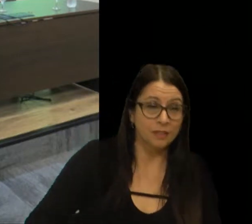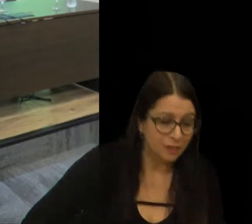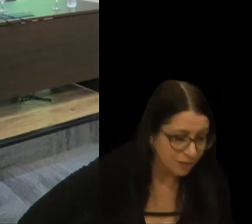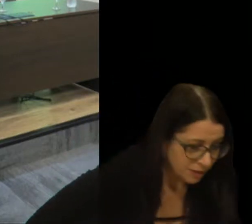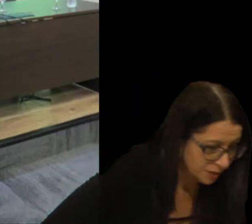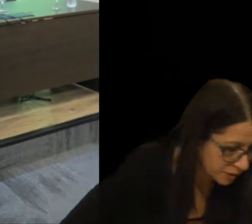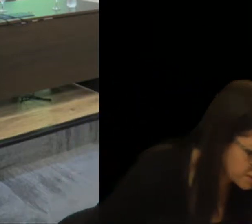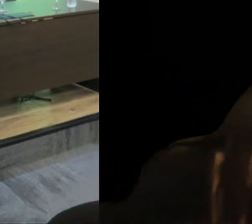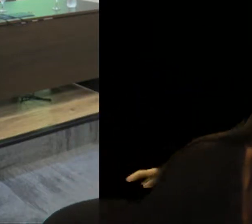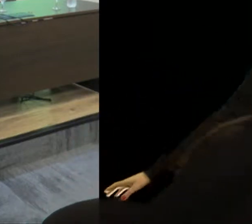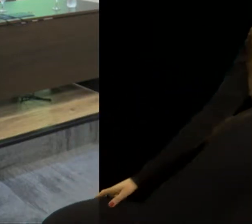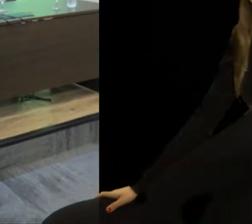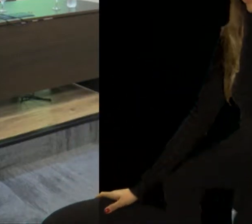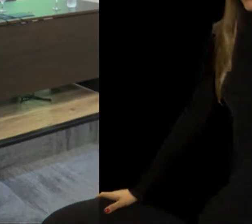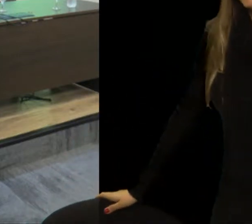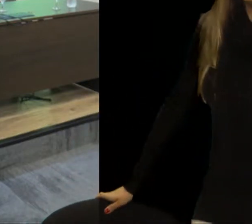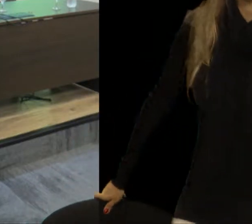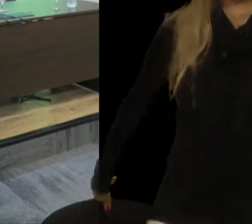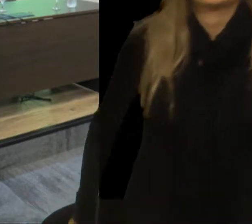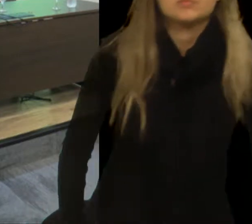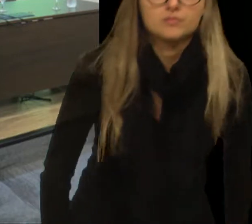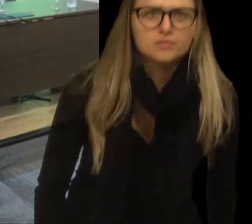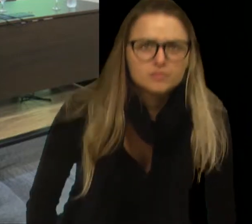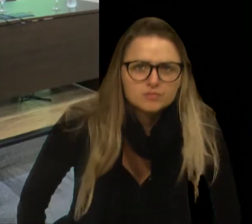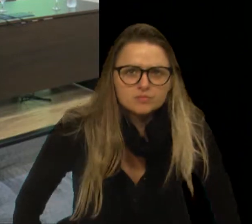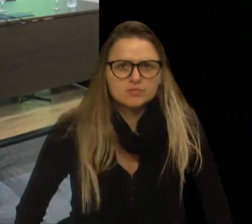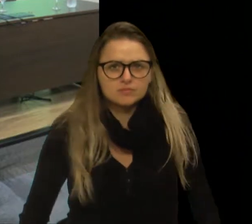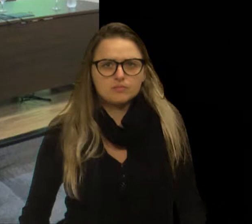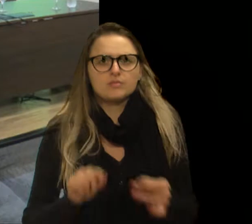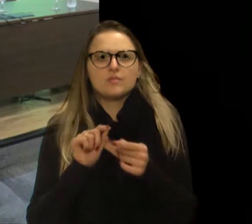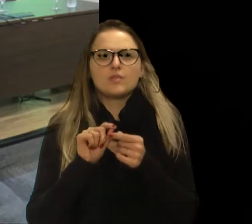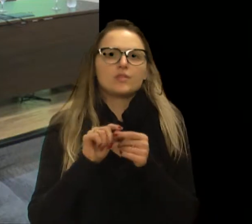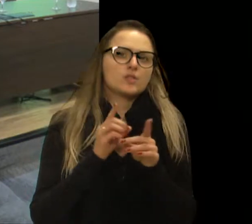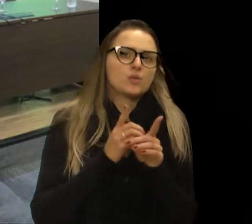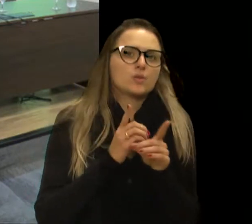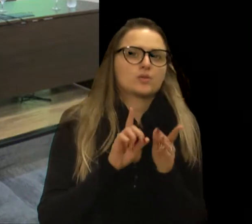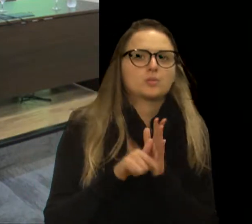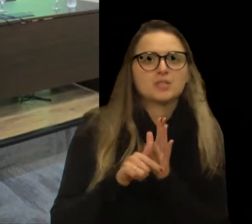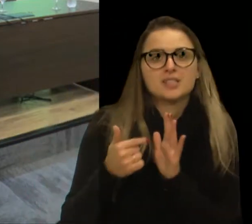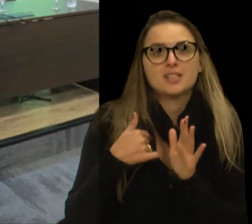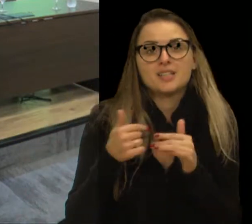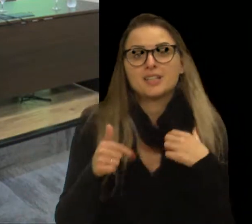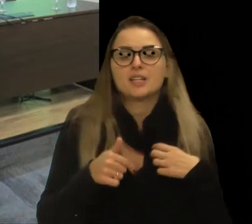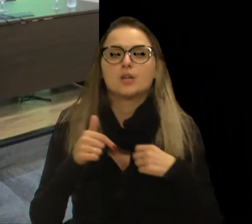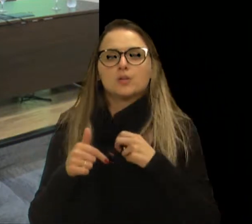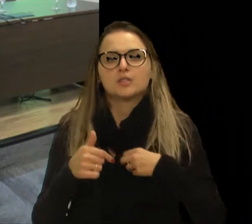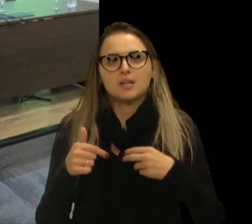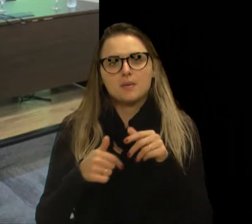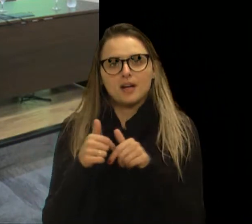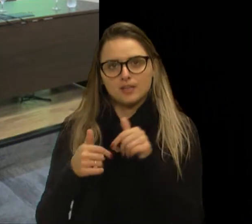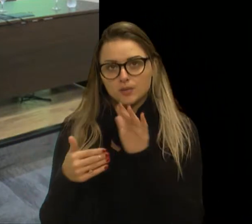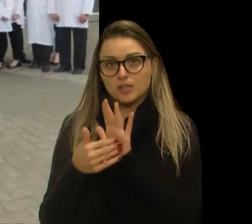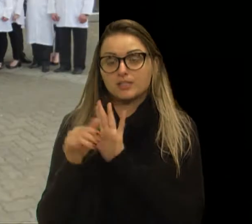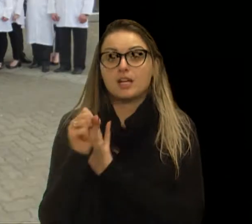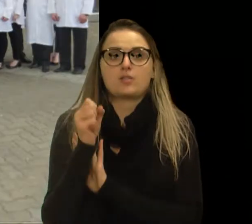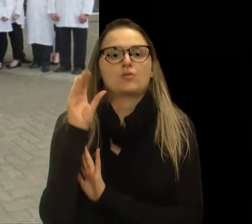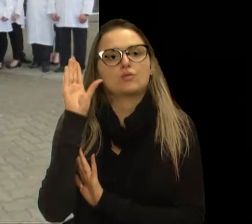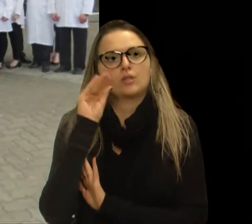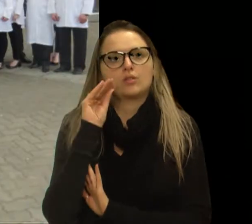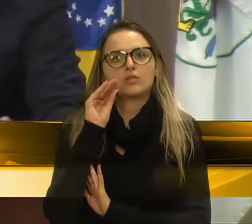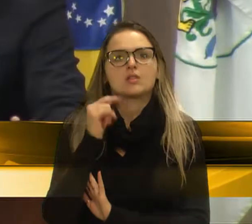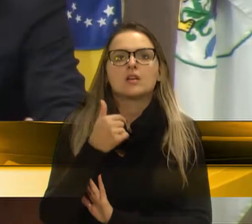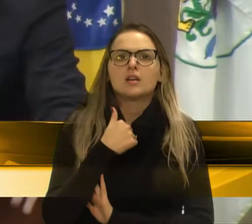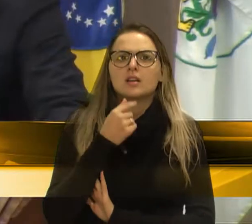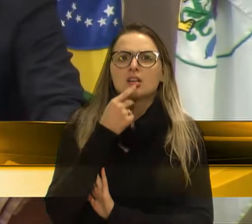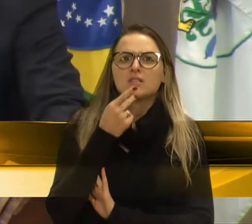fazer um happy hour. E eu nunca me esqueço que ele me disse assim, olha, André, eu trabalho até às 8 da noite. E eu te